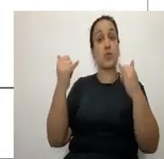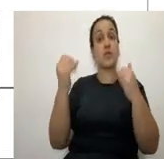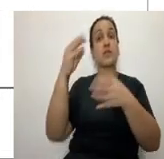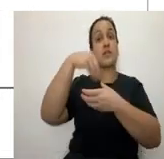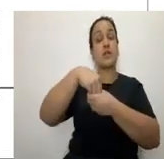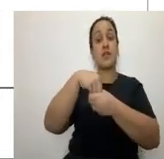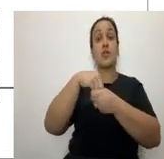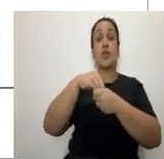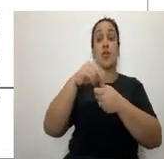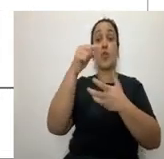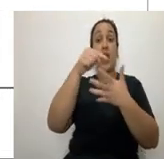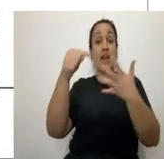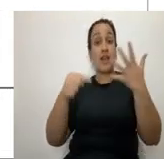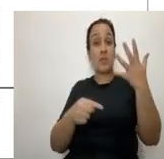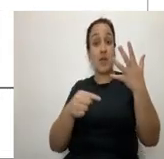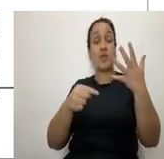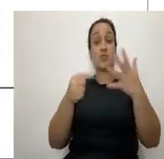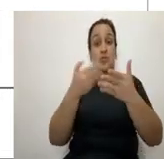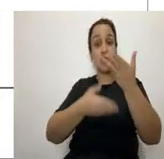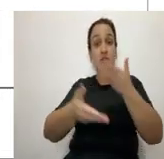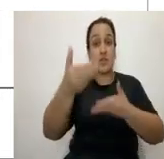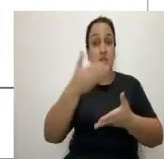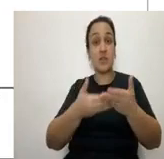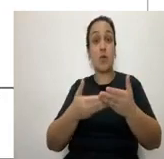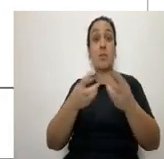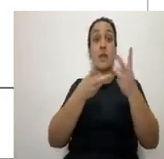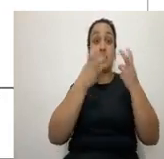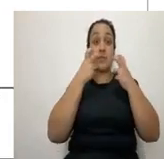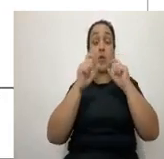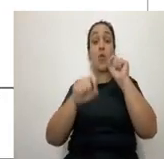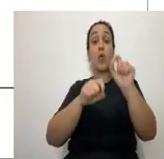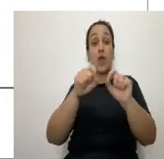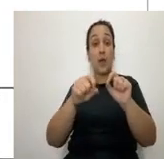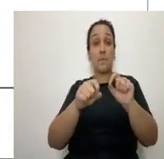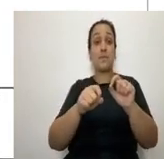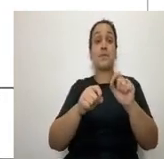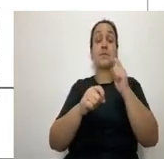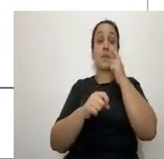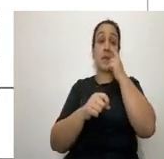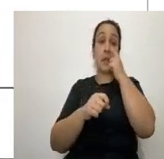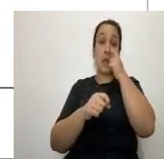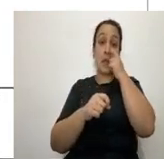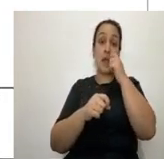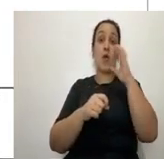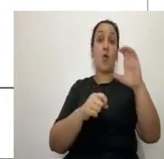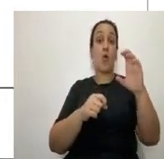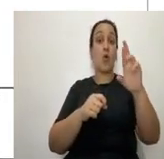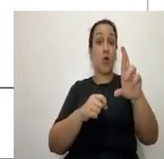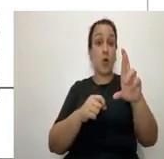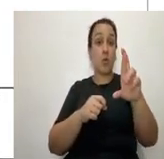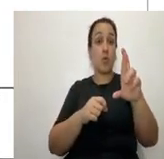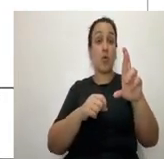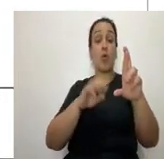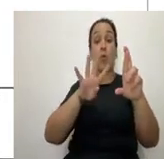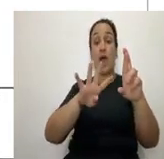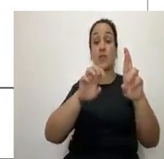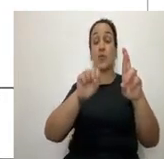eletrônica, principalmente dos elementos de transição. E aqui a gente vai ver para o cromo, ó, o que acontece, ó, o